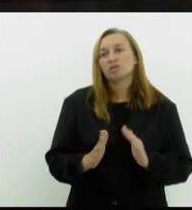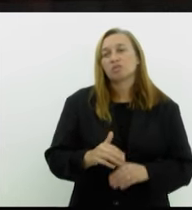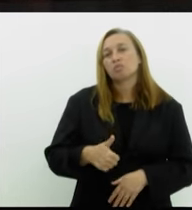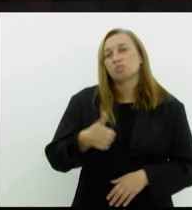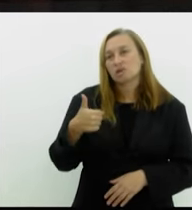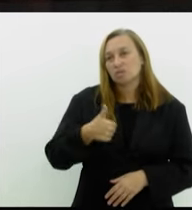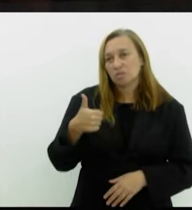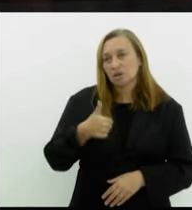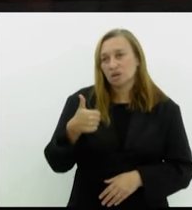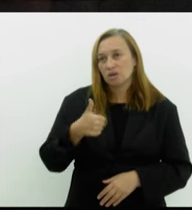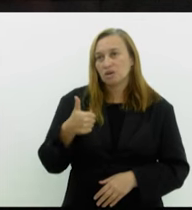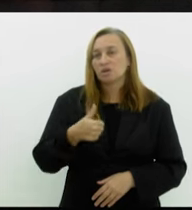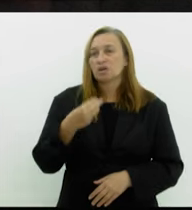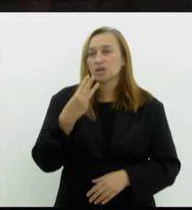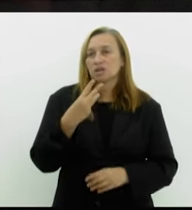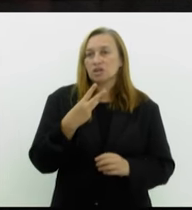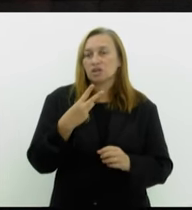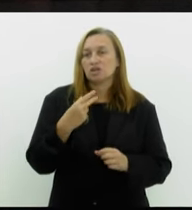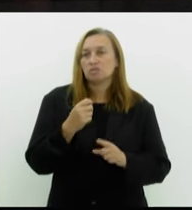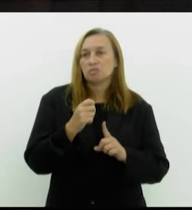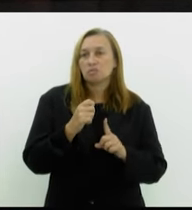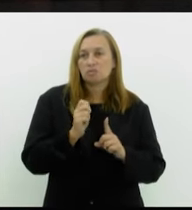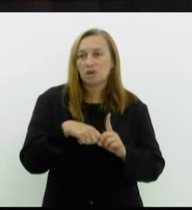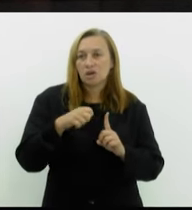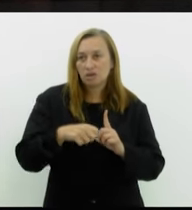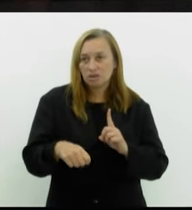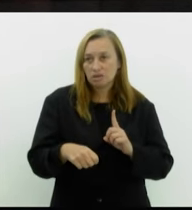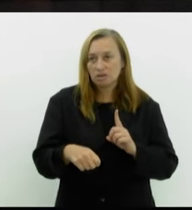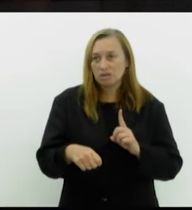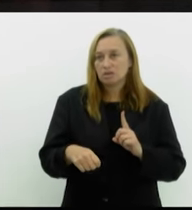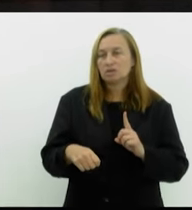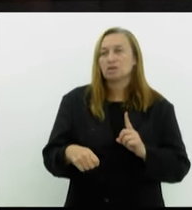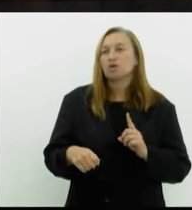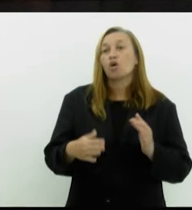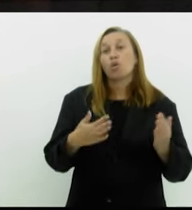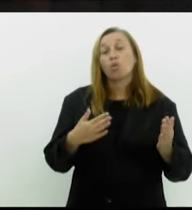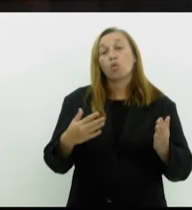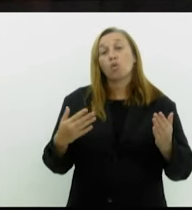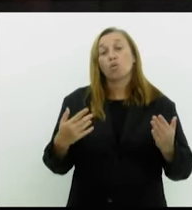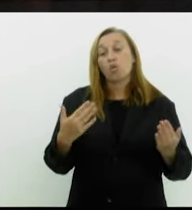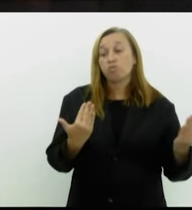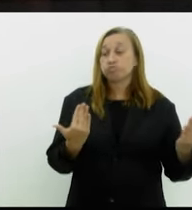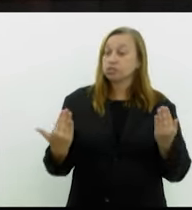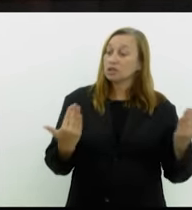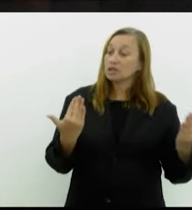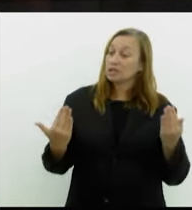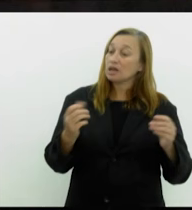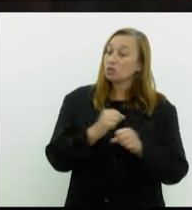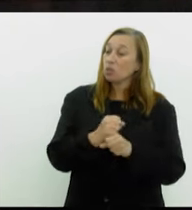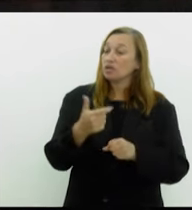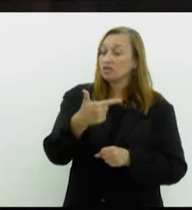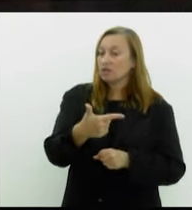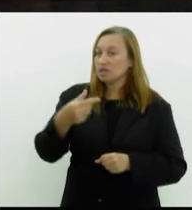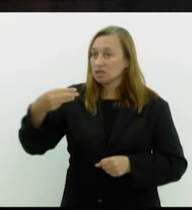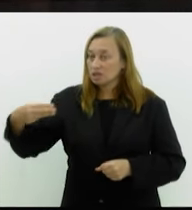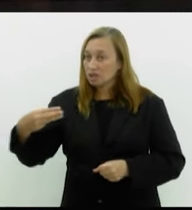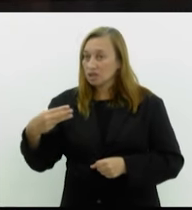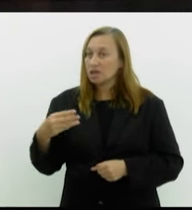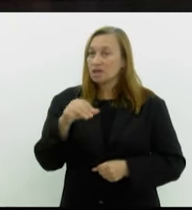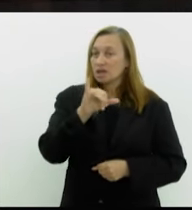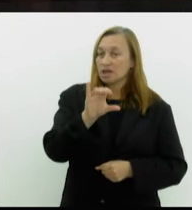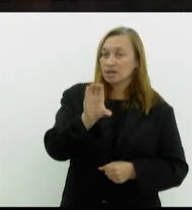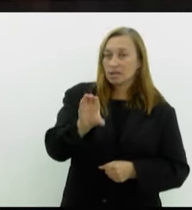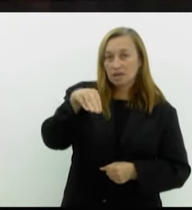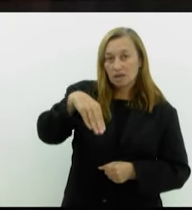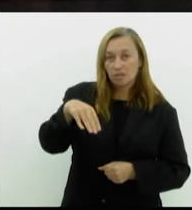24, cotejado com o primeiro trimestre de 23, o ICMS e os seus